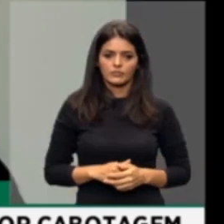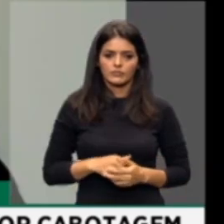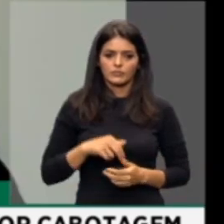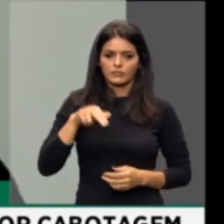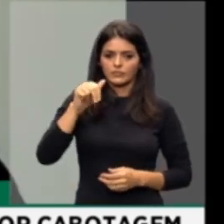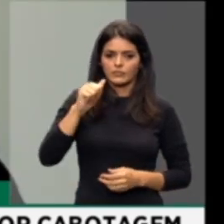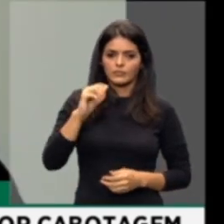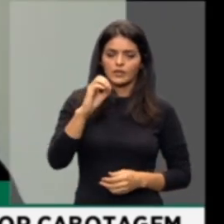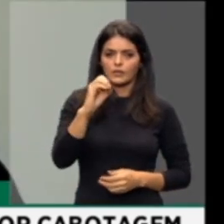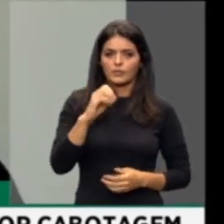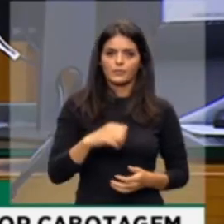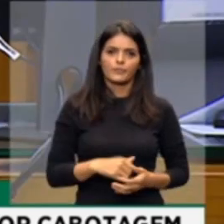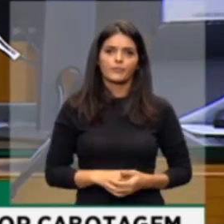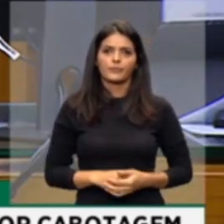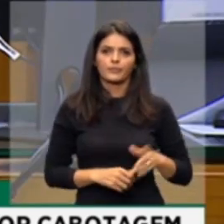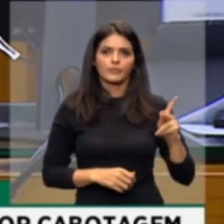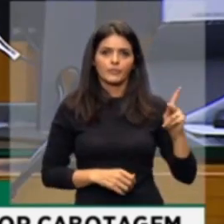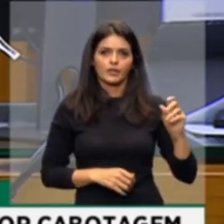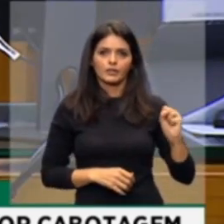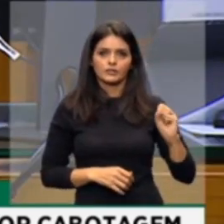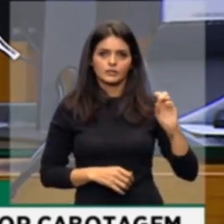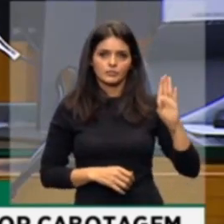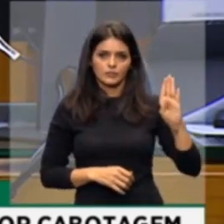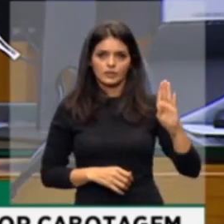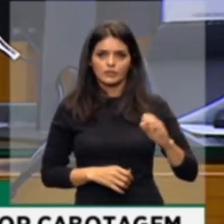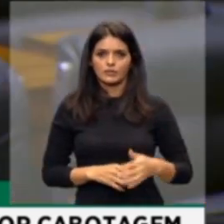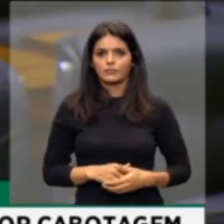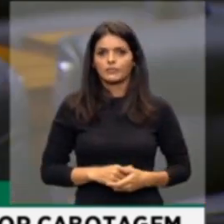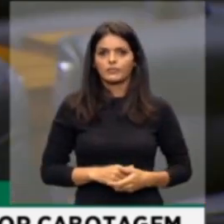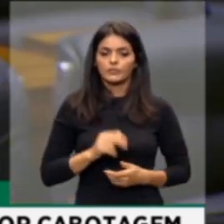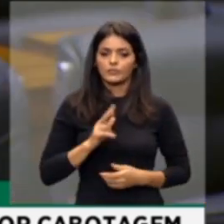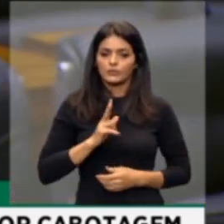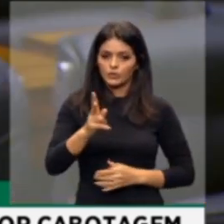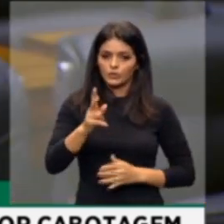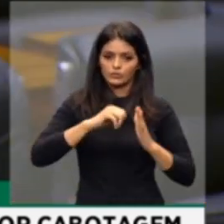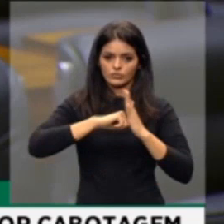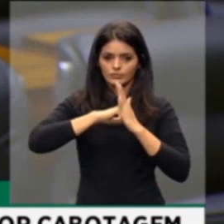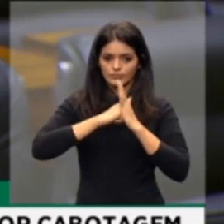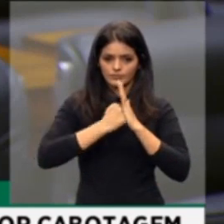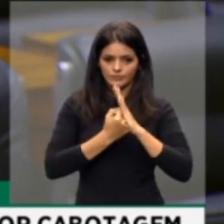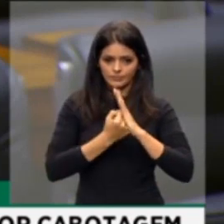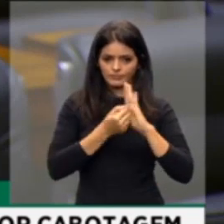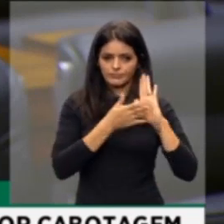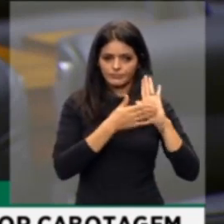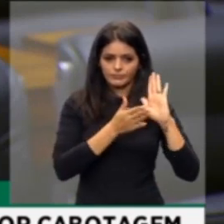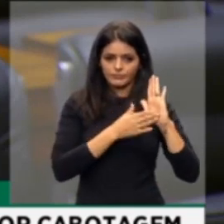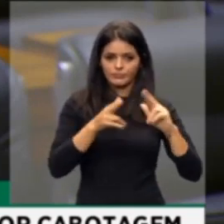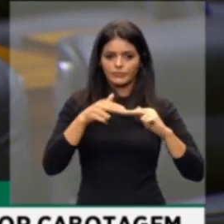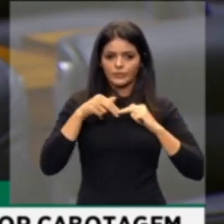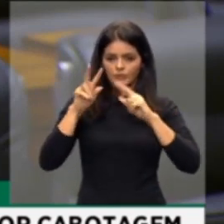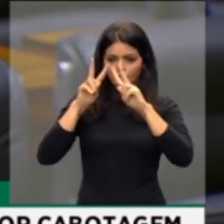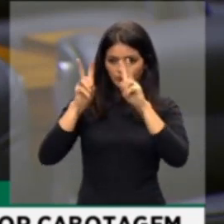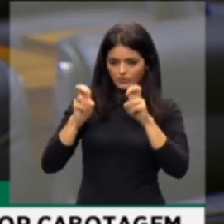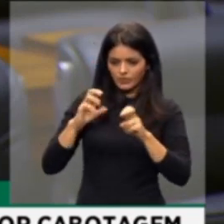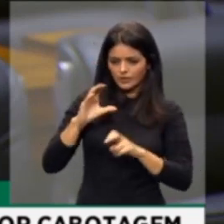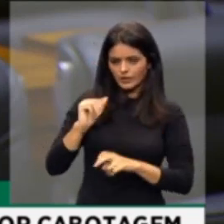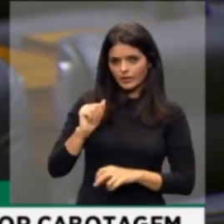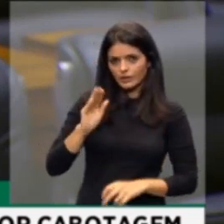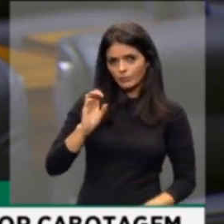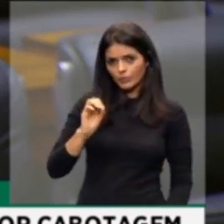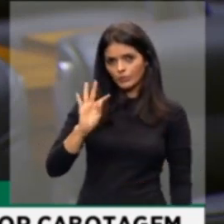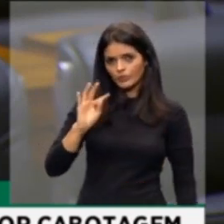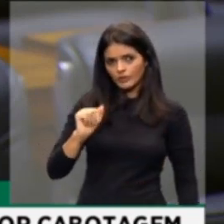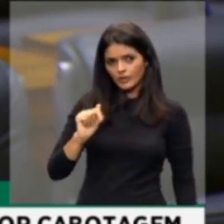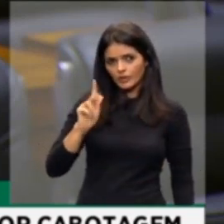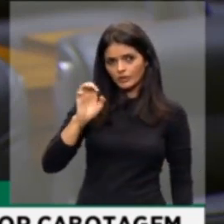Senhor presidente. PSB. PSB, senhor presidente, vai continuar obstruindo essa matéria por entender que esse tema da cabotagem, que em outras